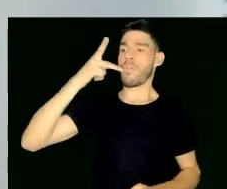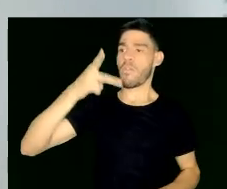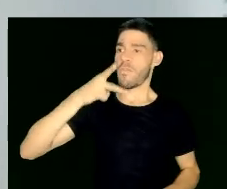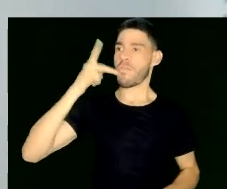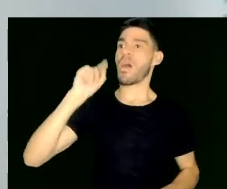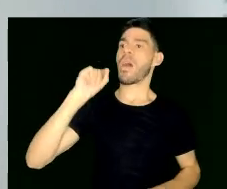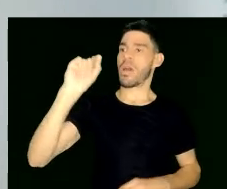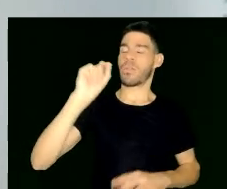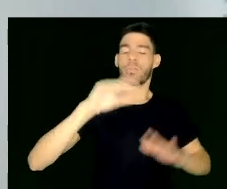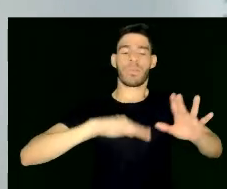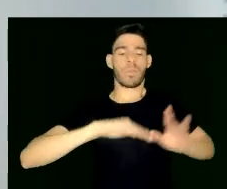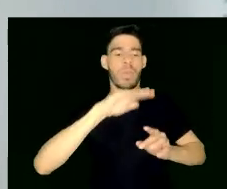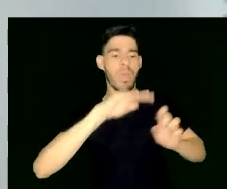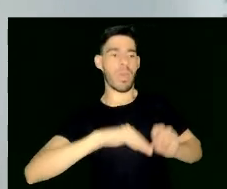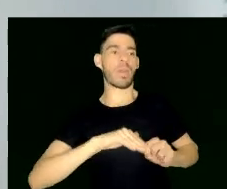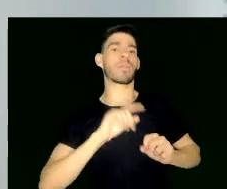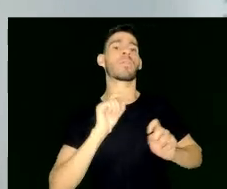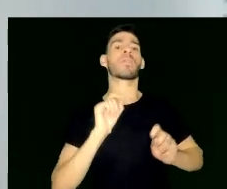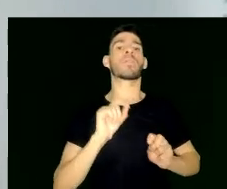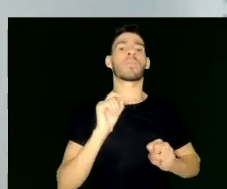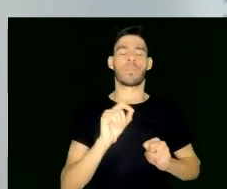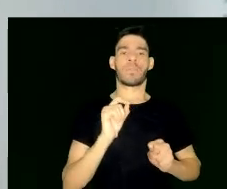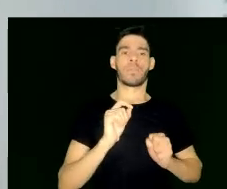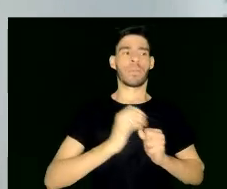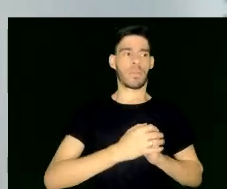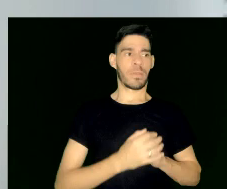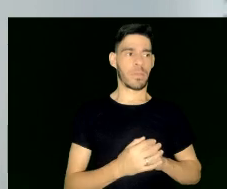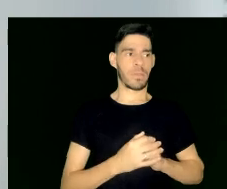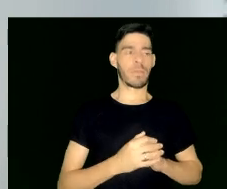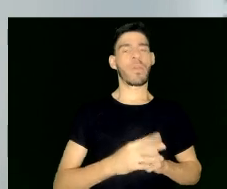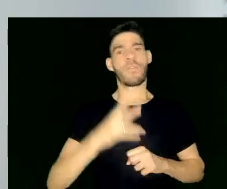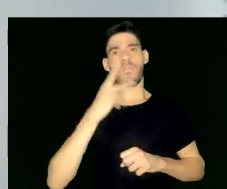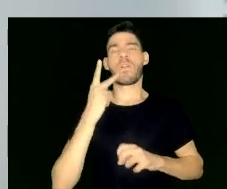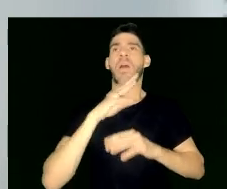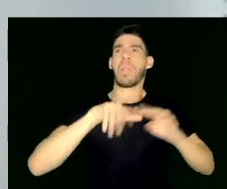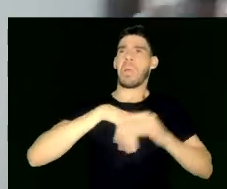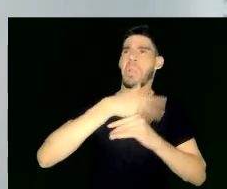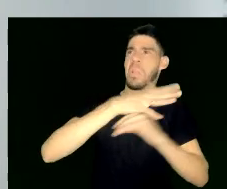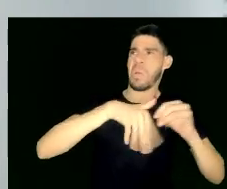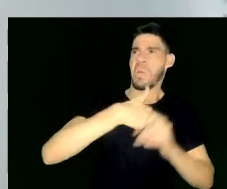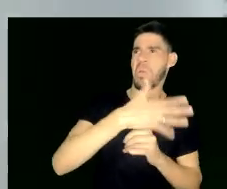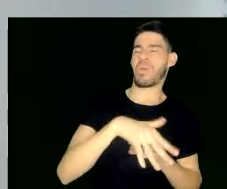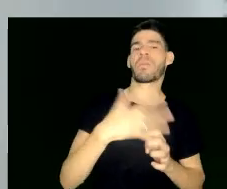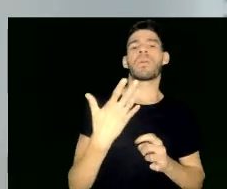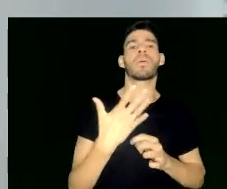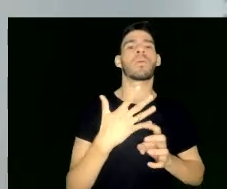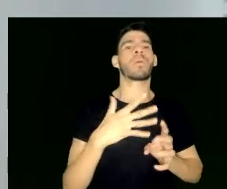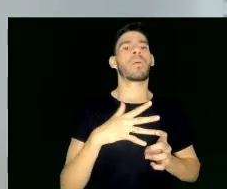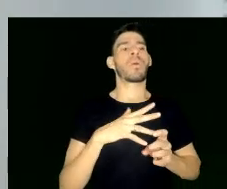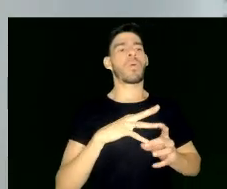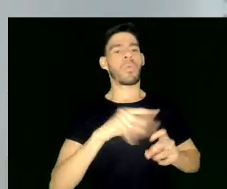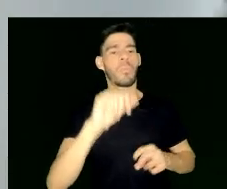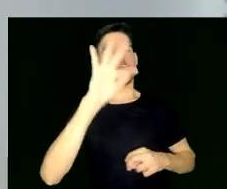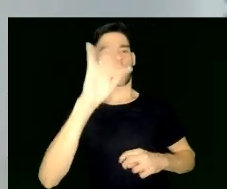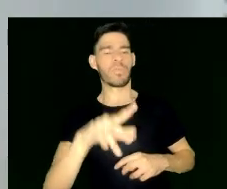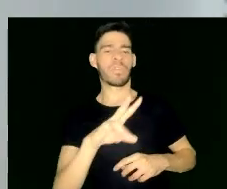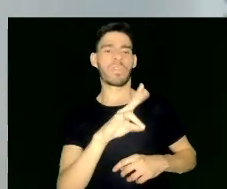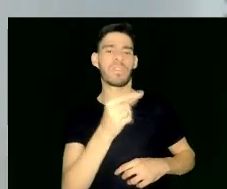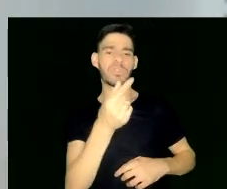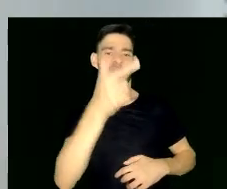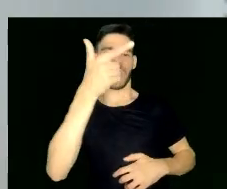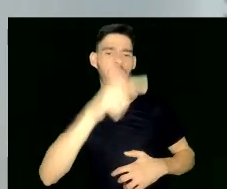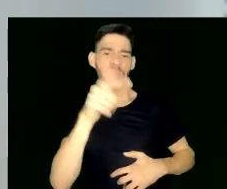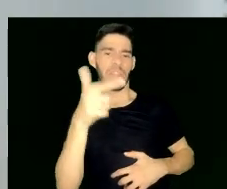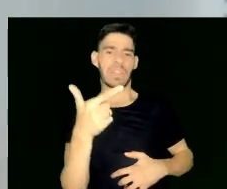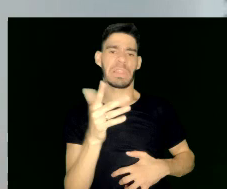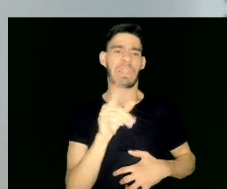contra discursos que muitas vezes são os discursos do caos, né? O mundo acabará, não